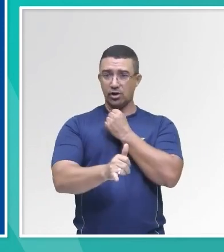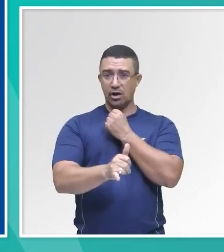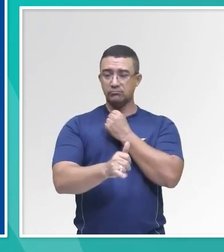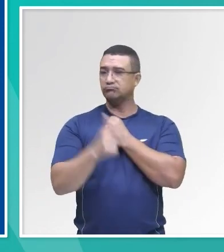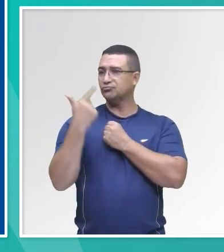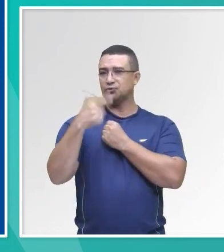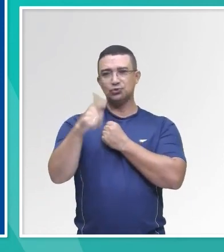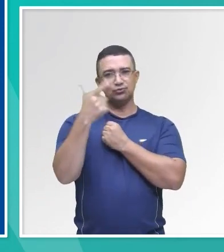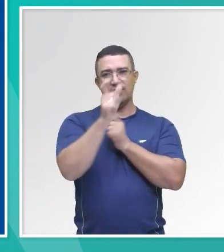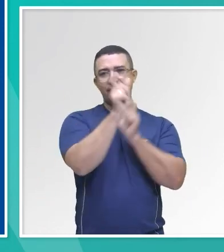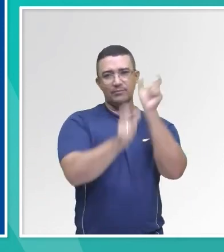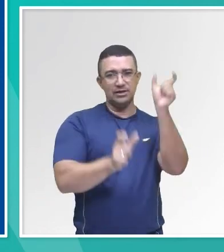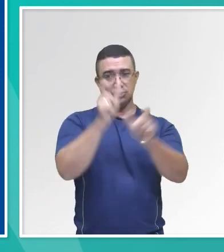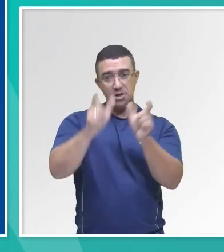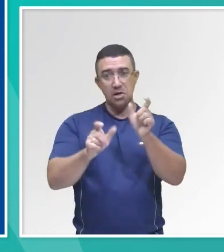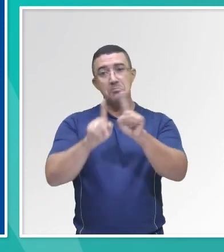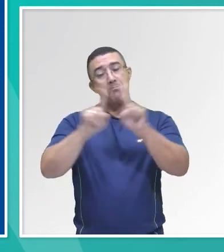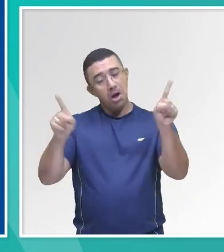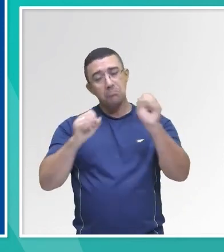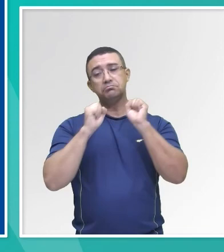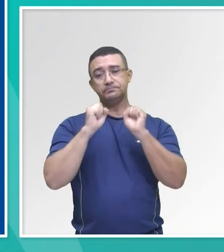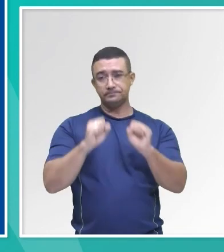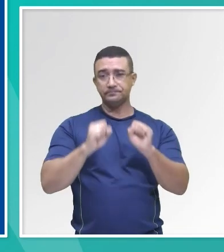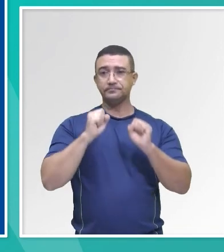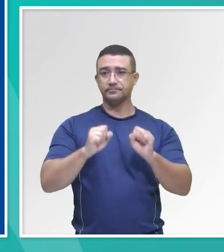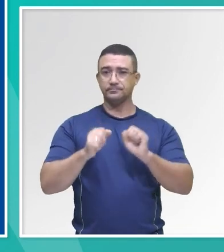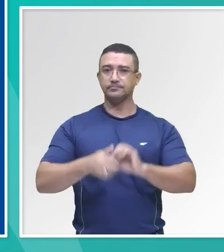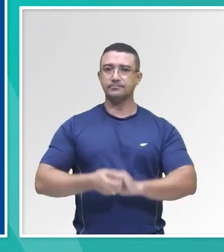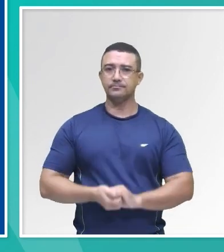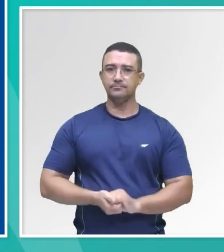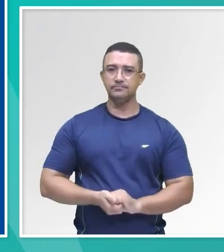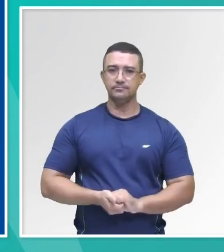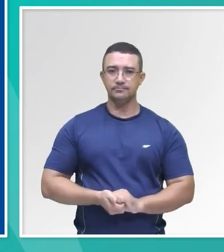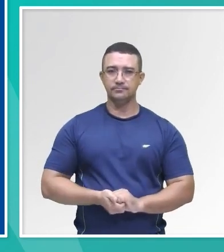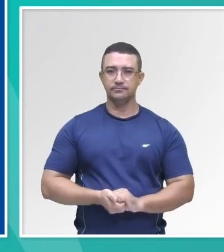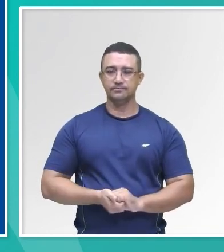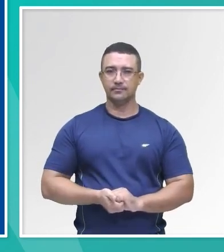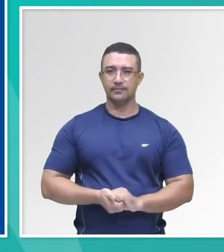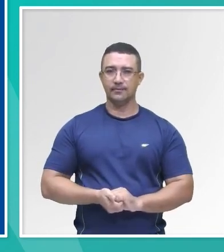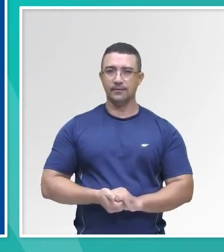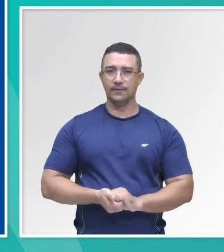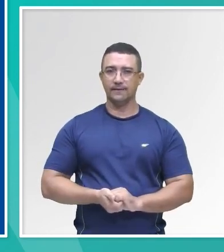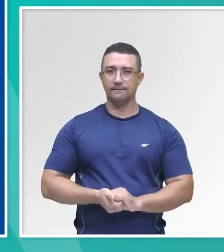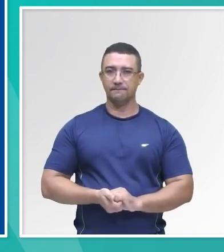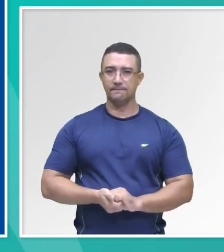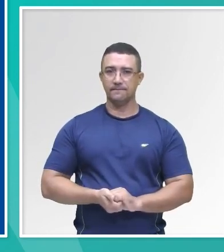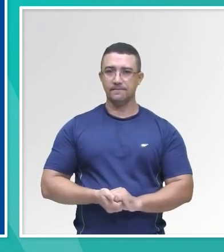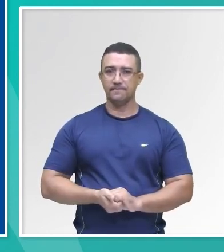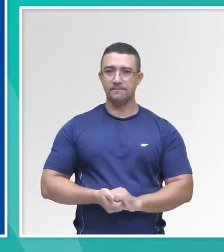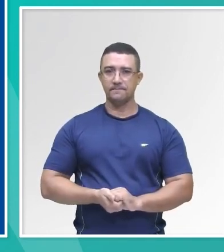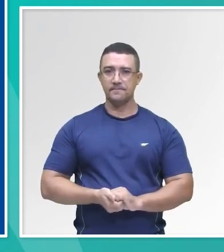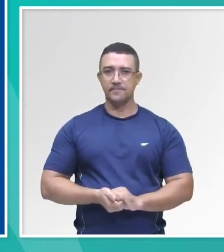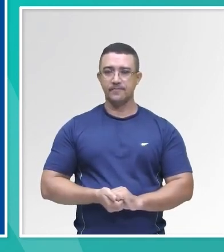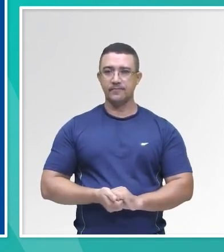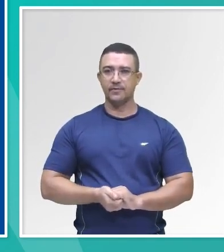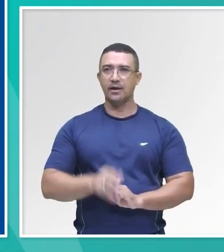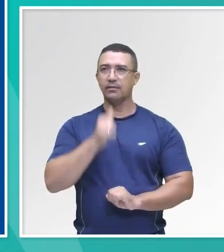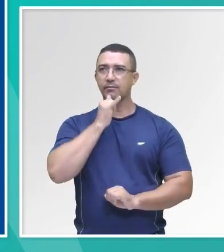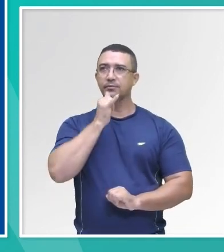ter personagens. Não necessariamente. Tá? Ele pode falar, por exemplo,